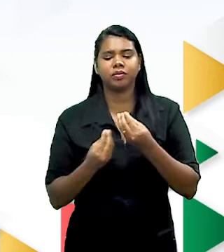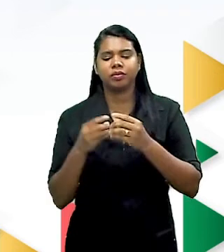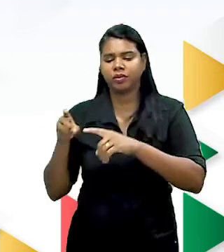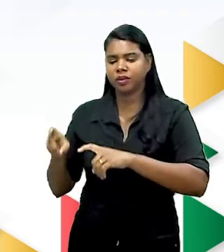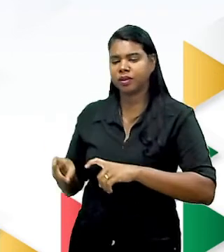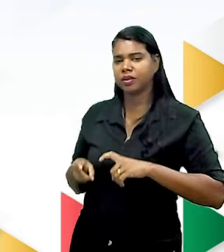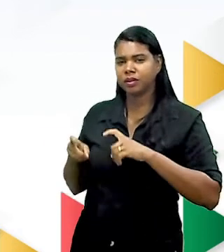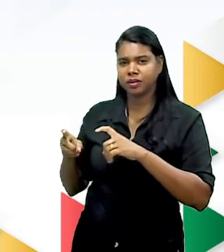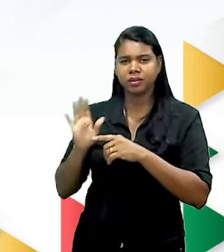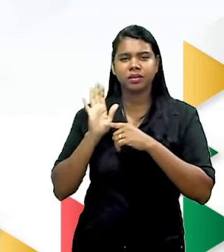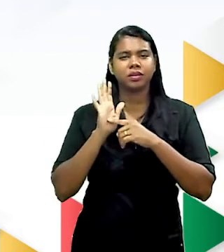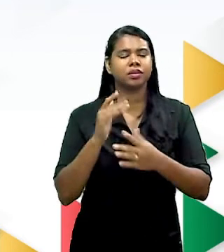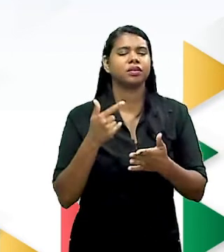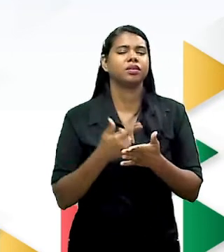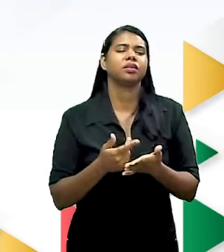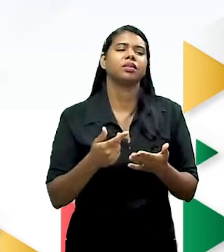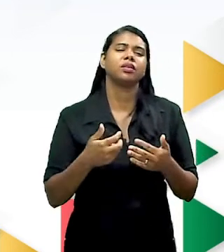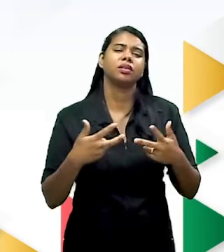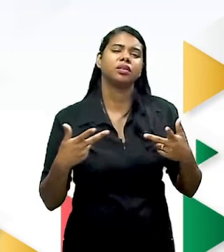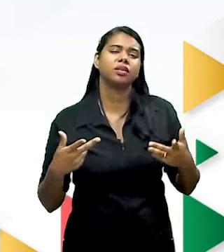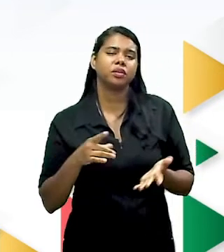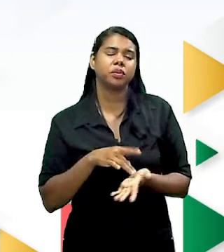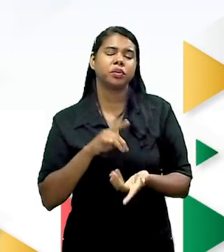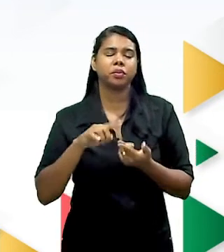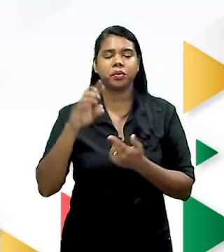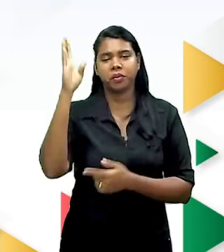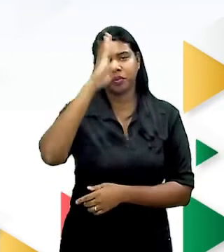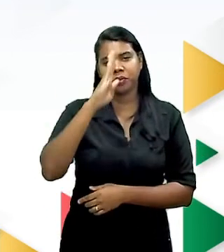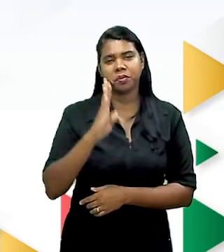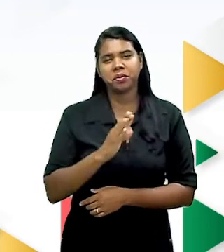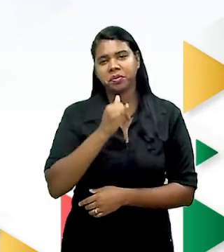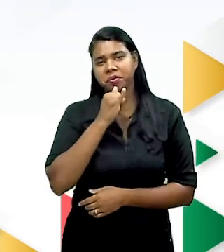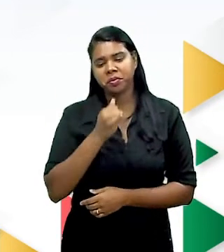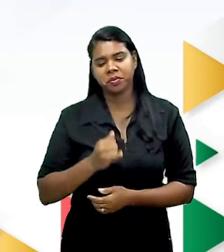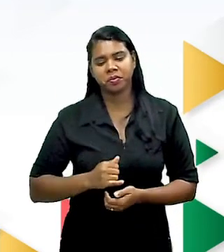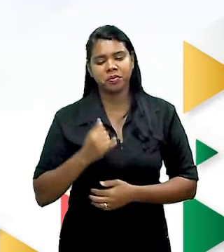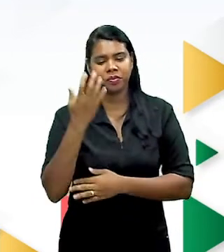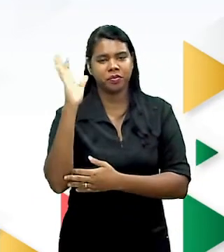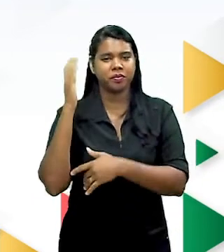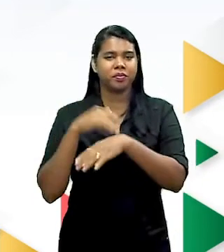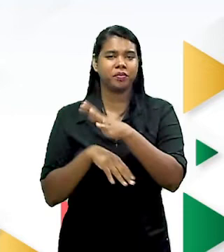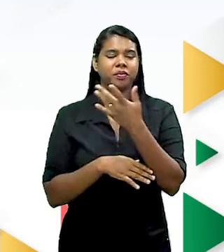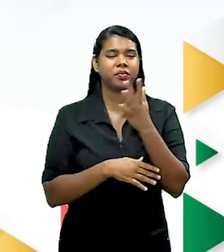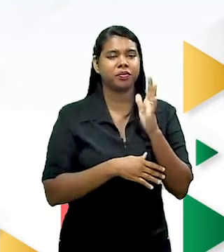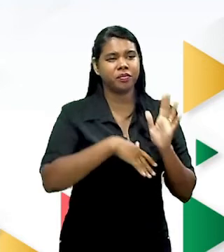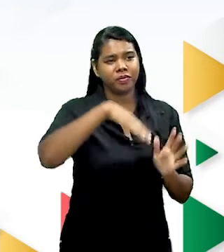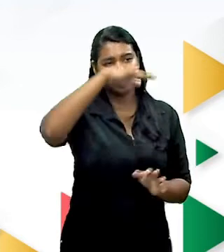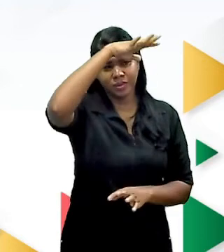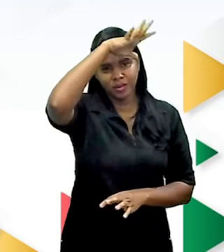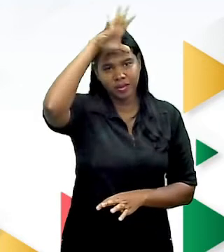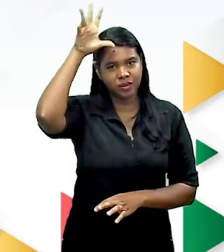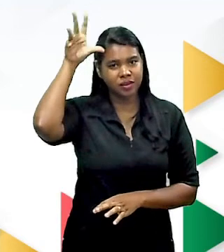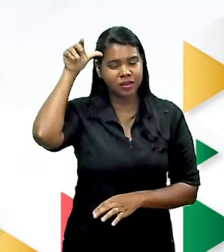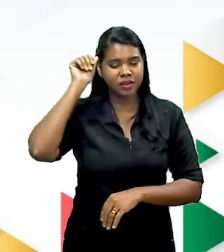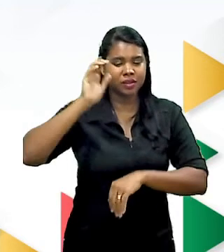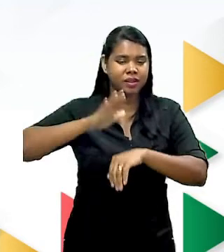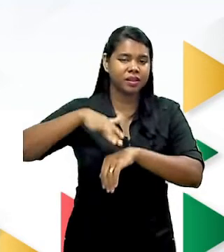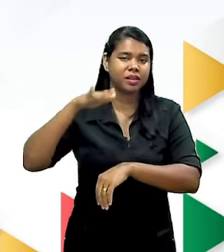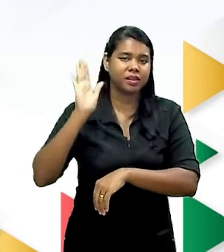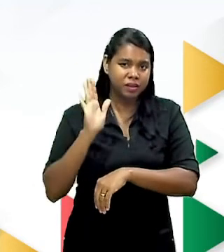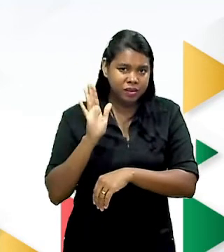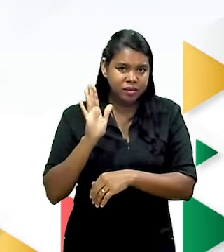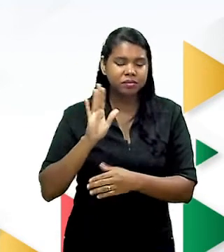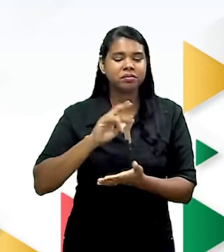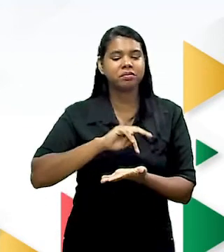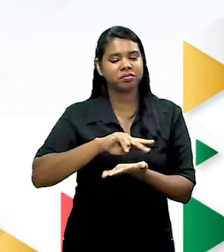como foi adiantado, entre outros. No Brasil, por exemplo, a floresta amazônica é considerada a maior